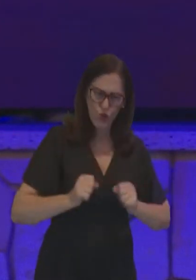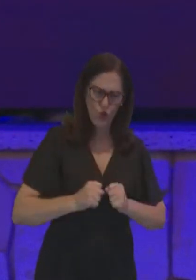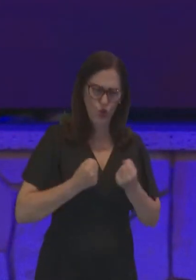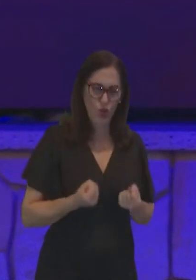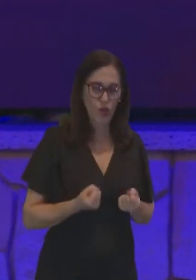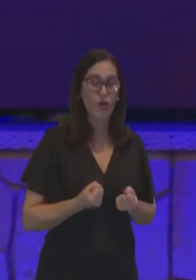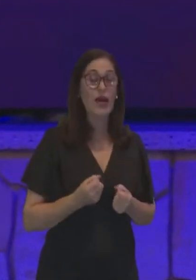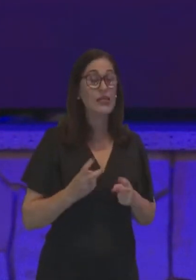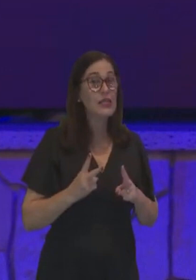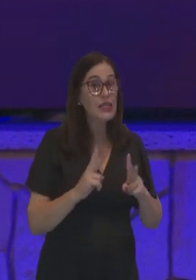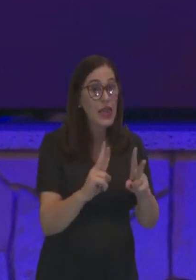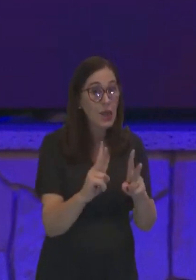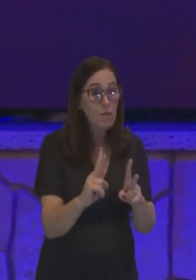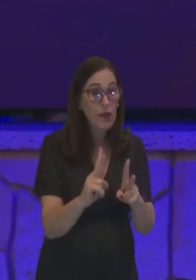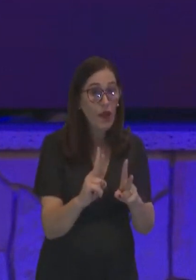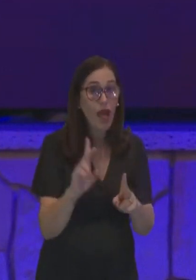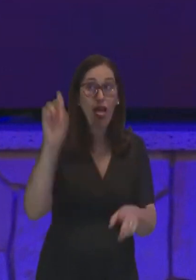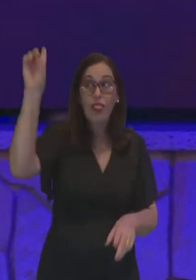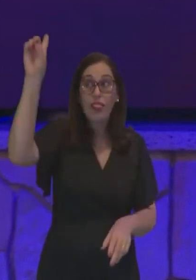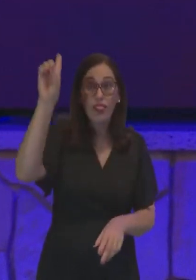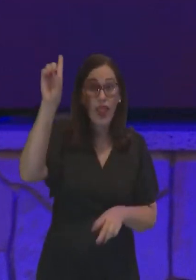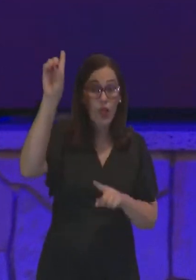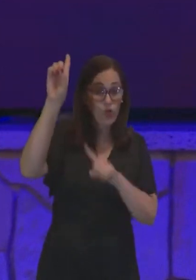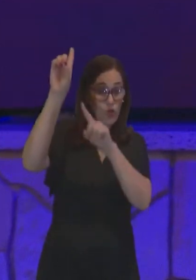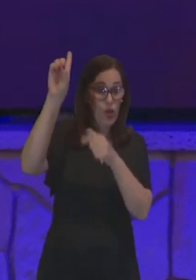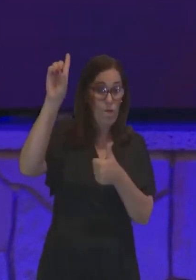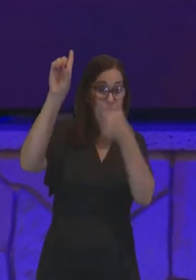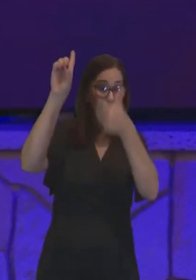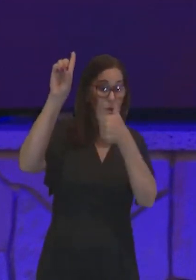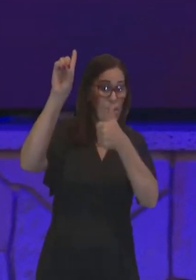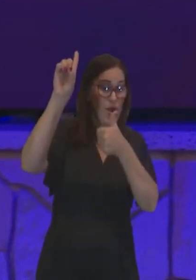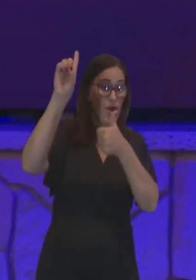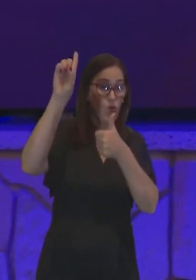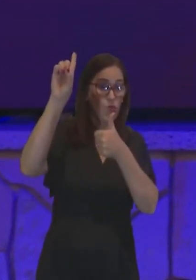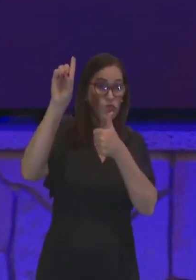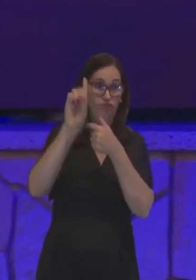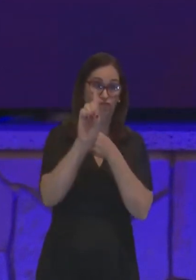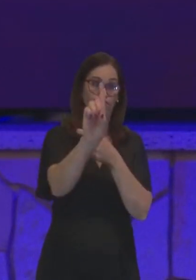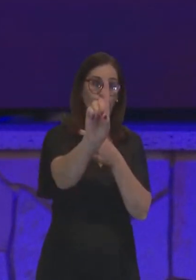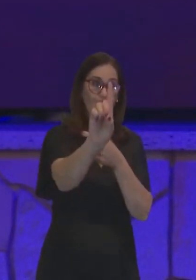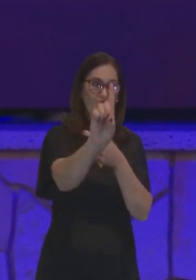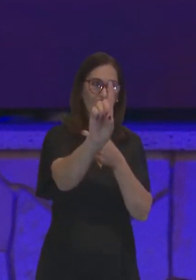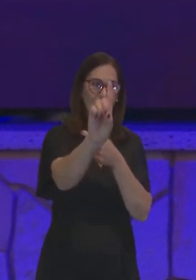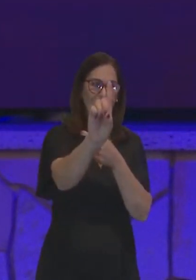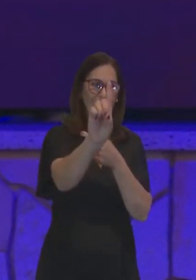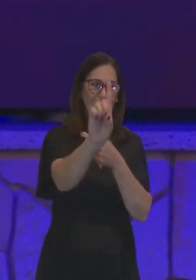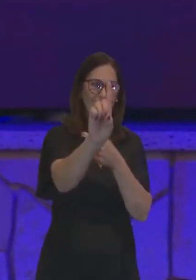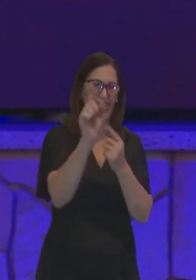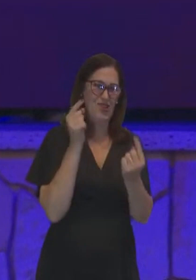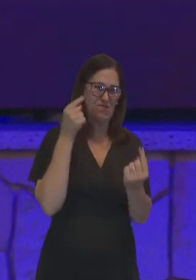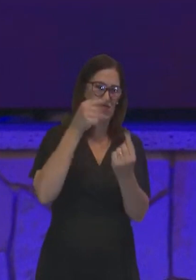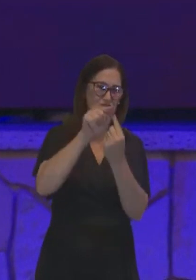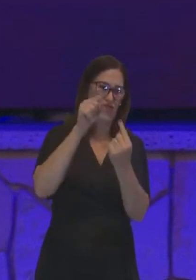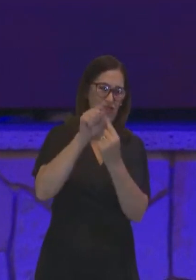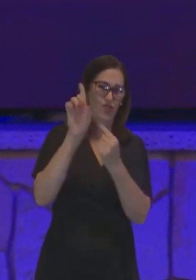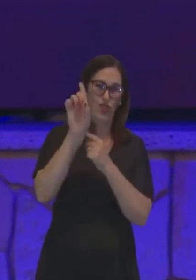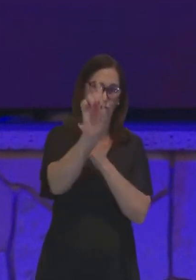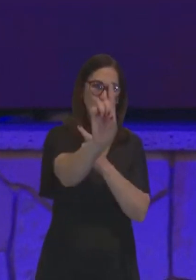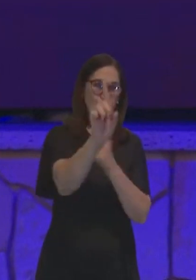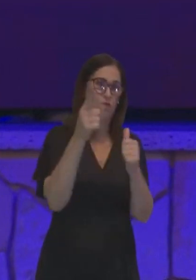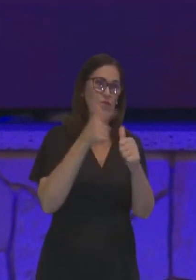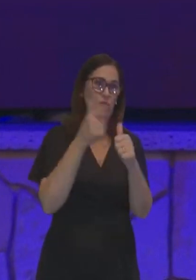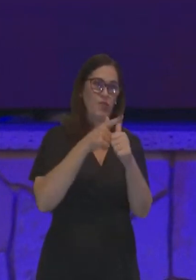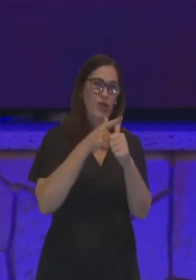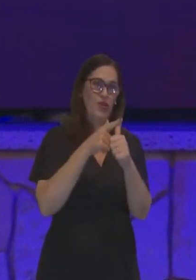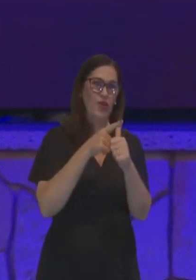sempre colocando Deus à frente de todos os seus desafios, porque fazendo isso,